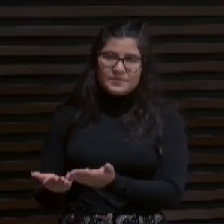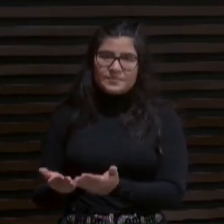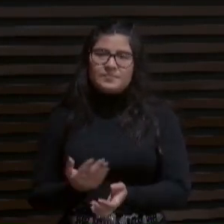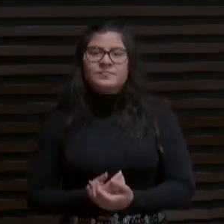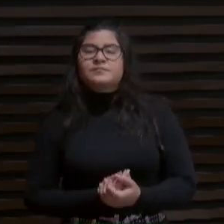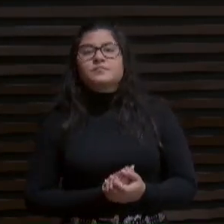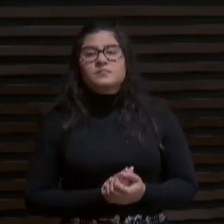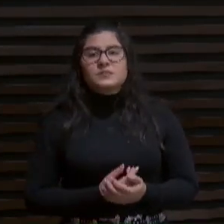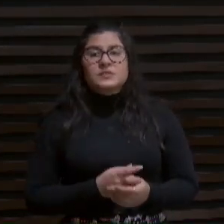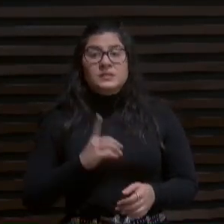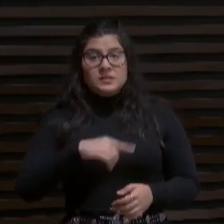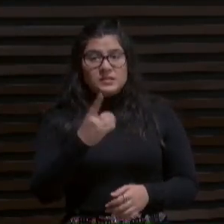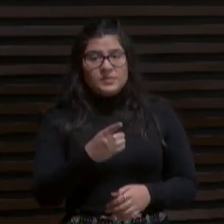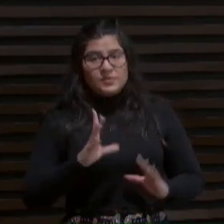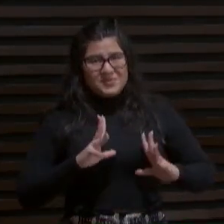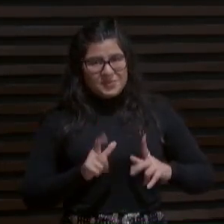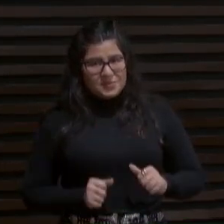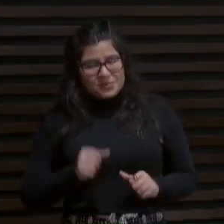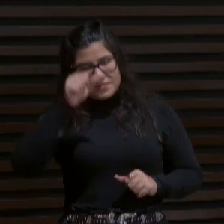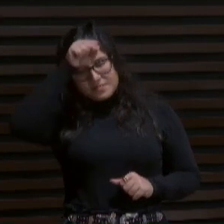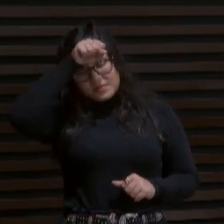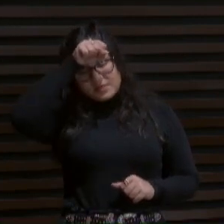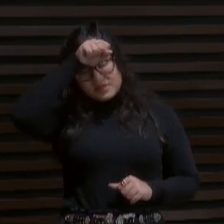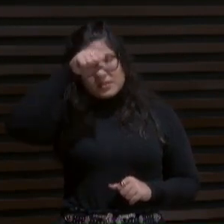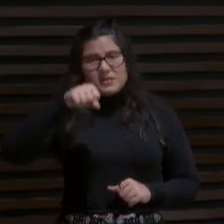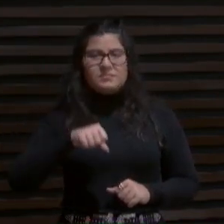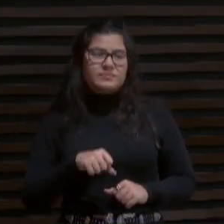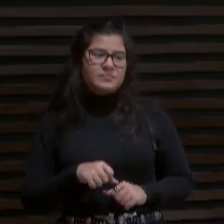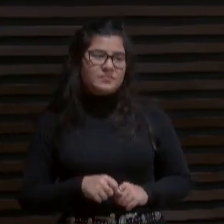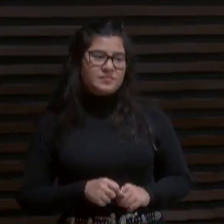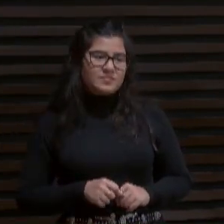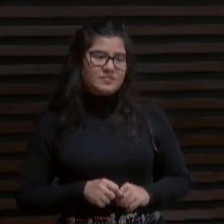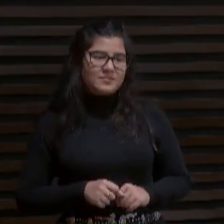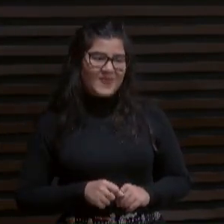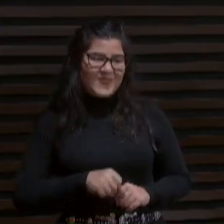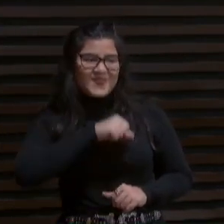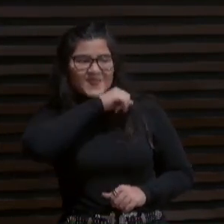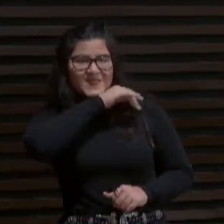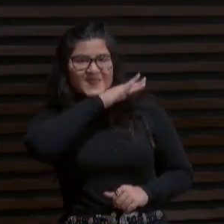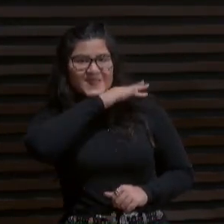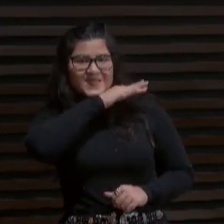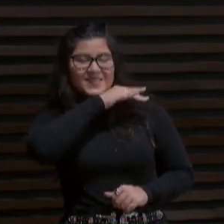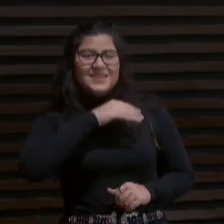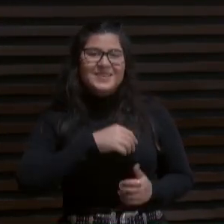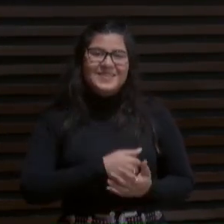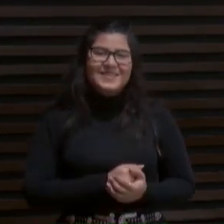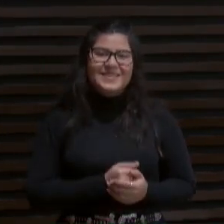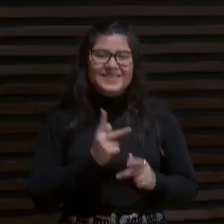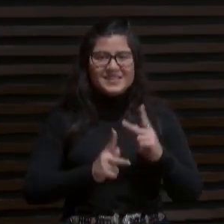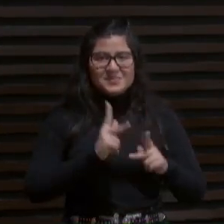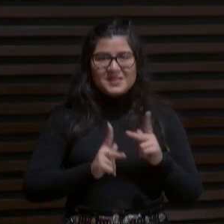momento, depois que o corpo de Sara estivesse decomposto, não é? Os hititas provavelmente usariam a